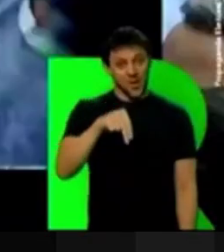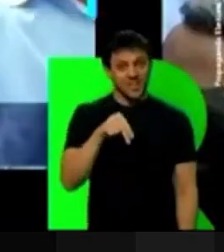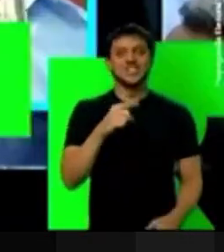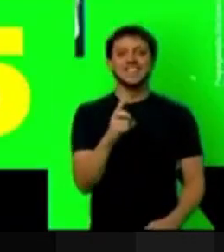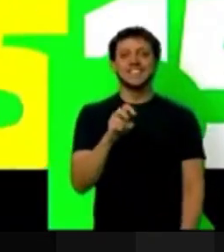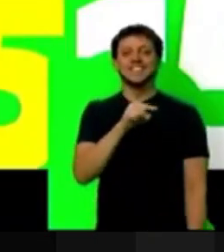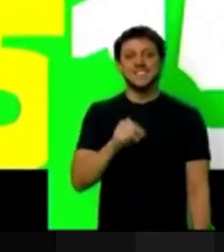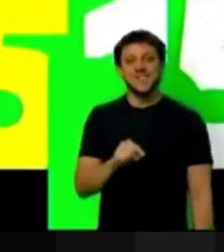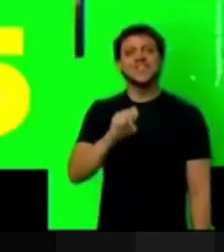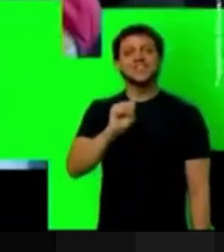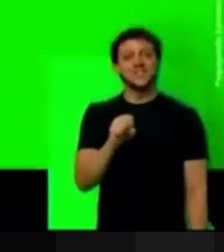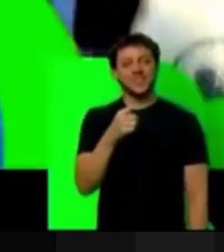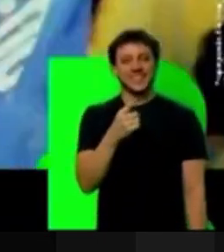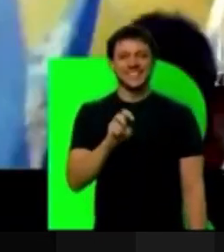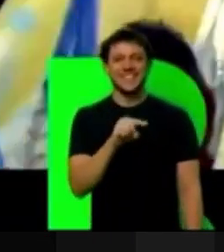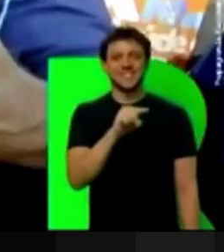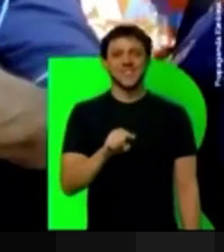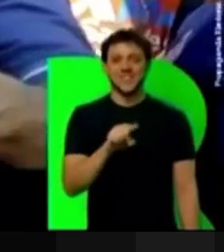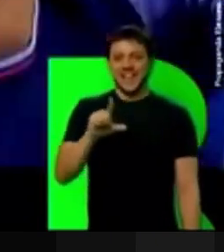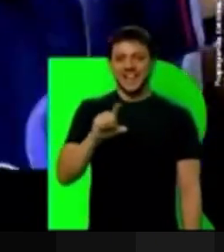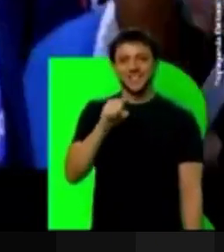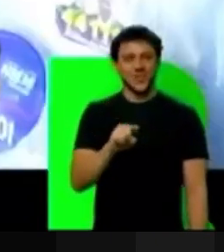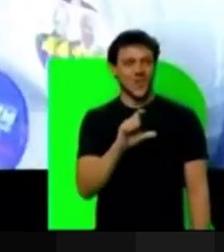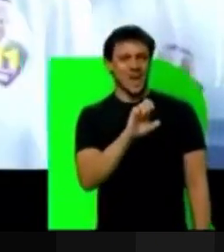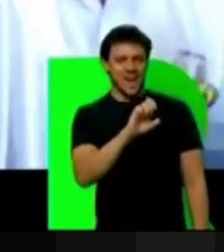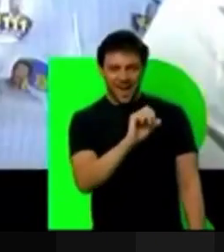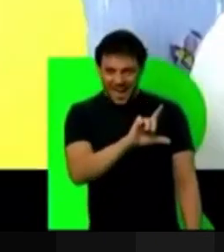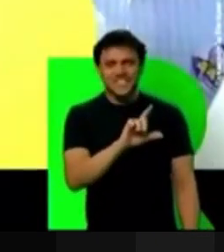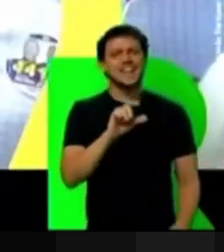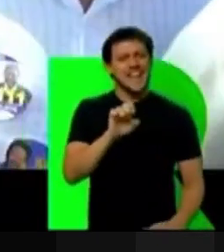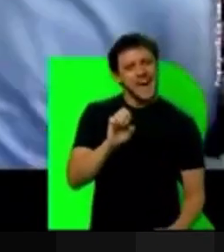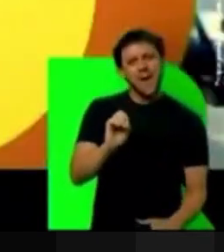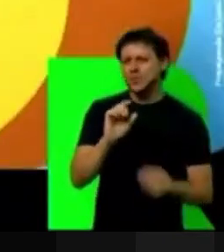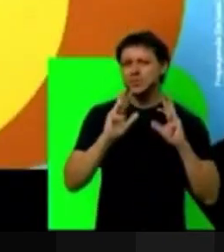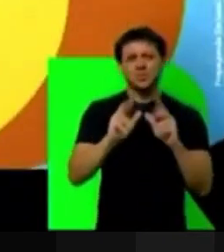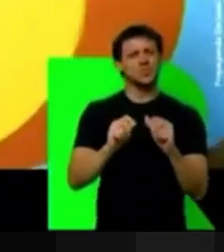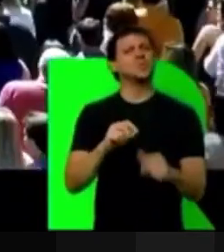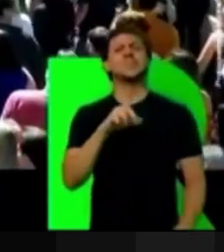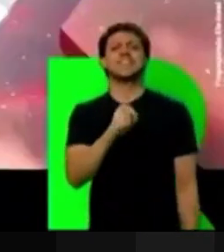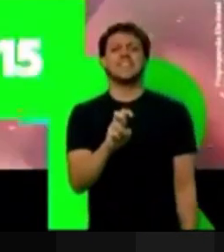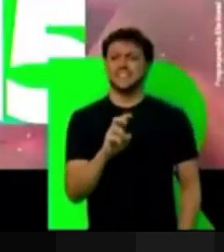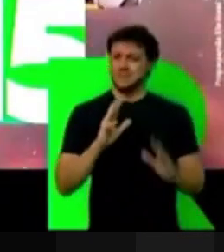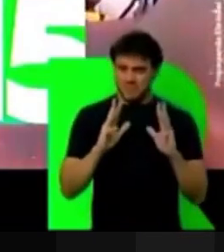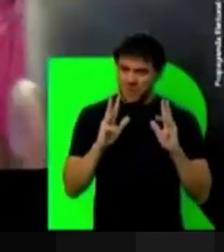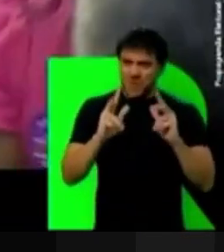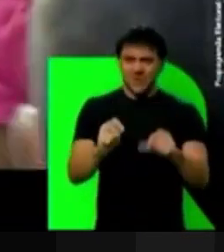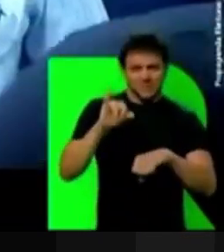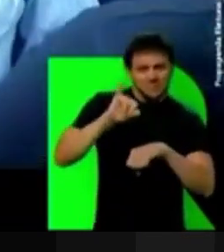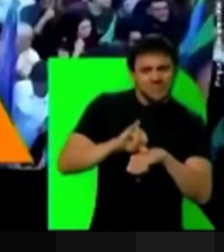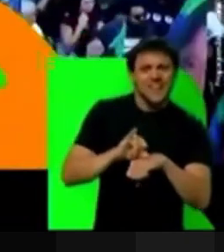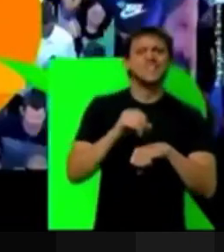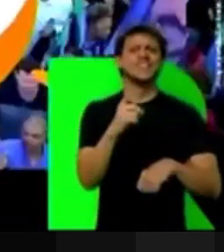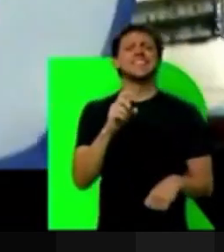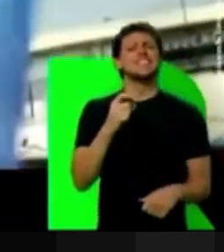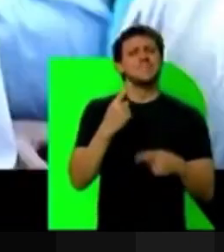A zona norte é 15, a zona sul é 15. A zona leste é 15, a zona oeste é 15. O centro todo é 15, a cidade